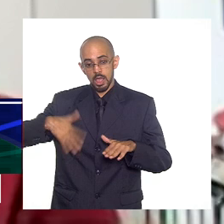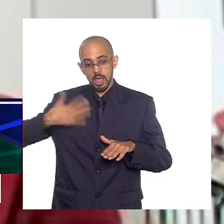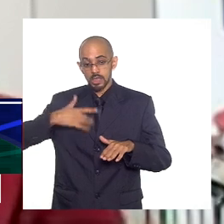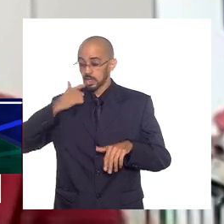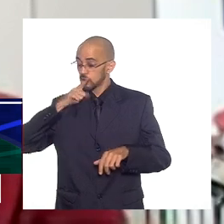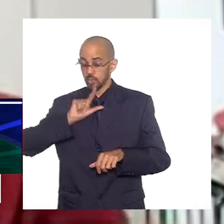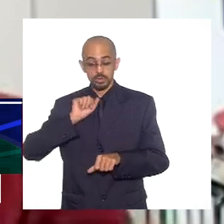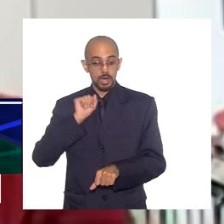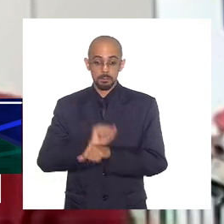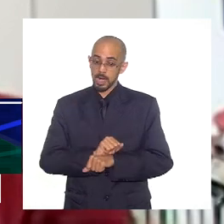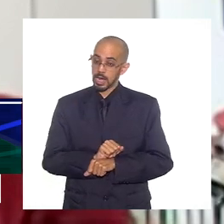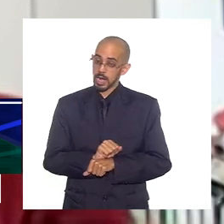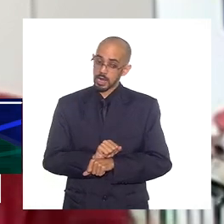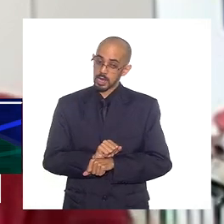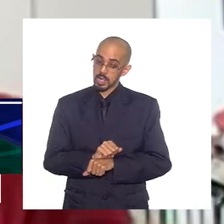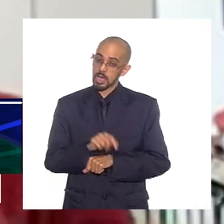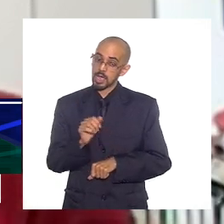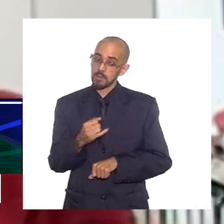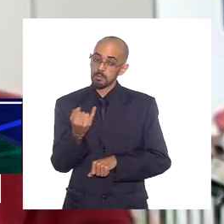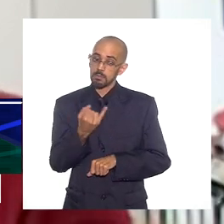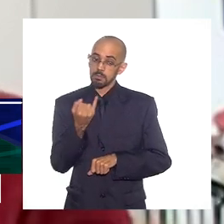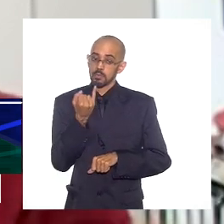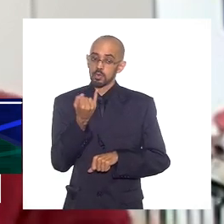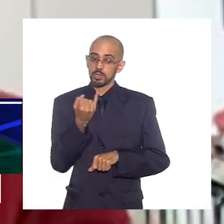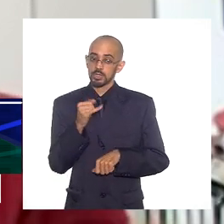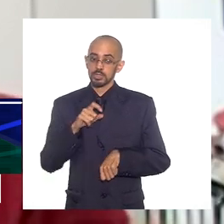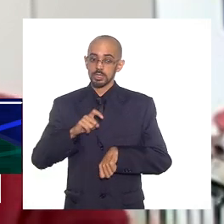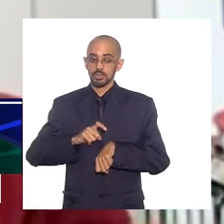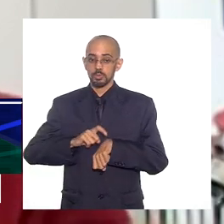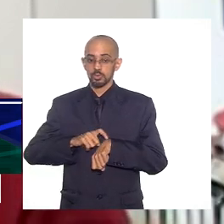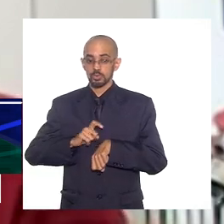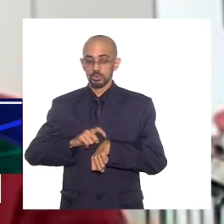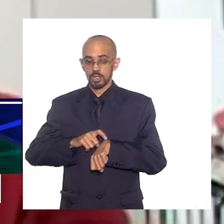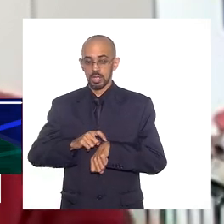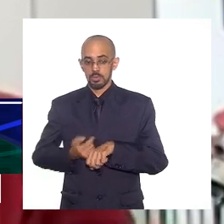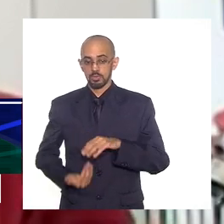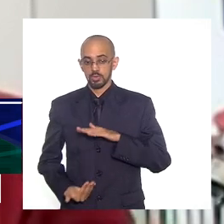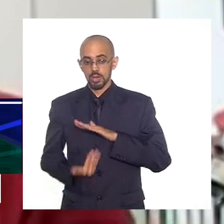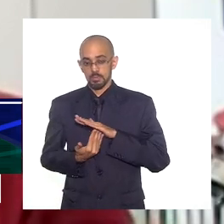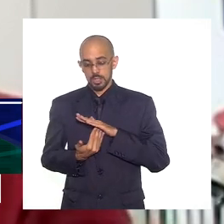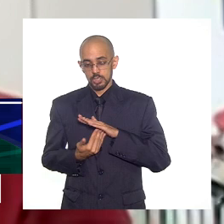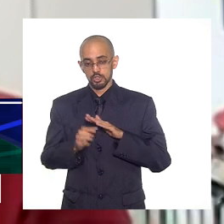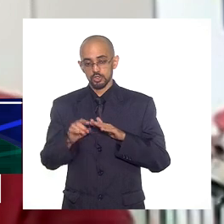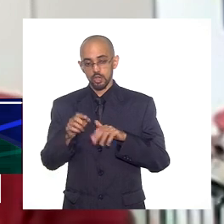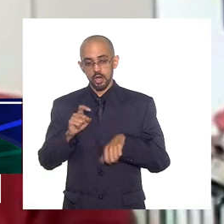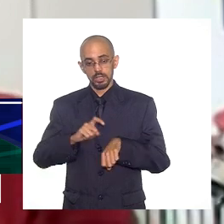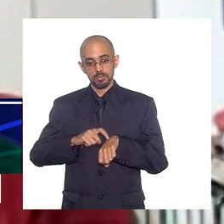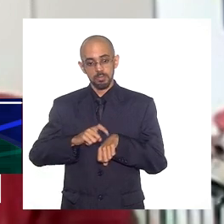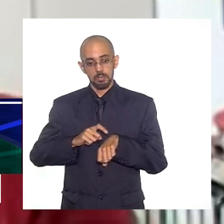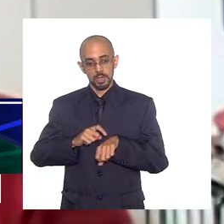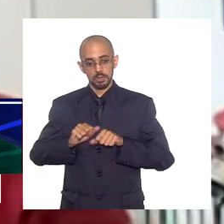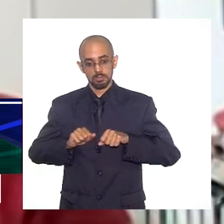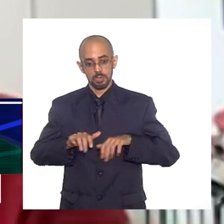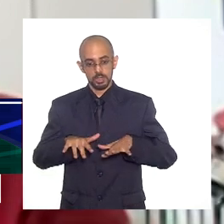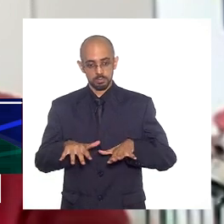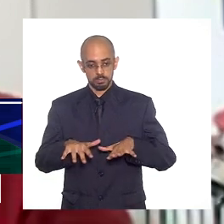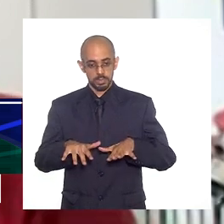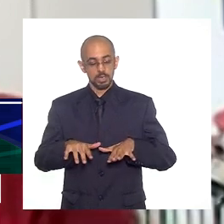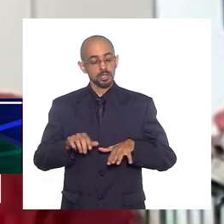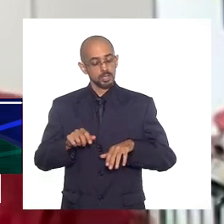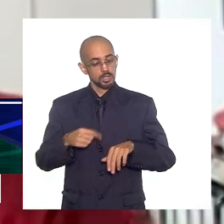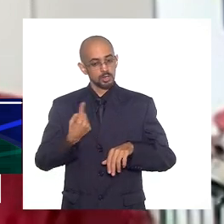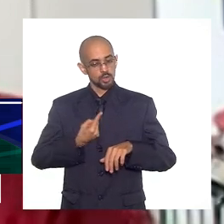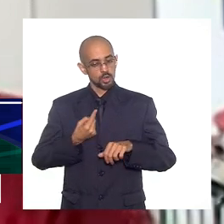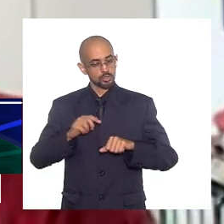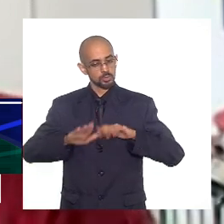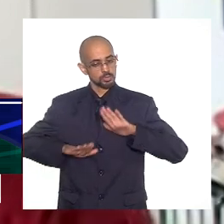desfazer isso. Então, é importante que seja por um tempo limitado, como o projeto prevê, só durante esse período, e que a gente tome esses cuidados